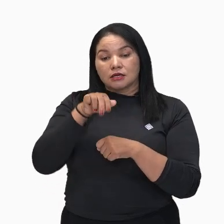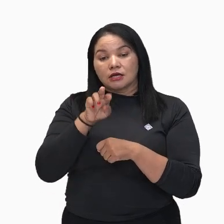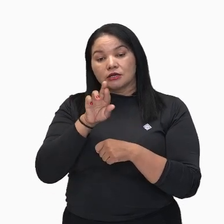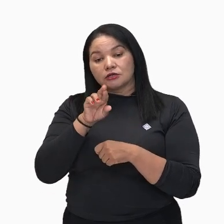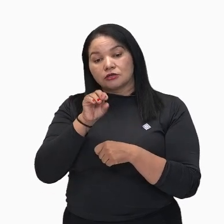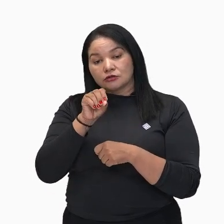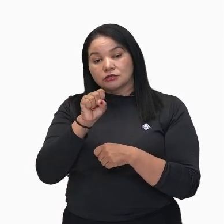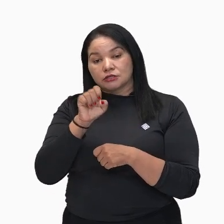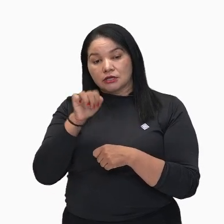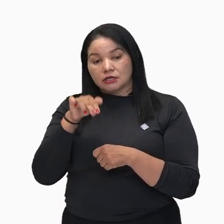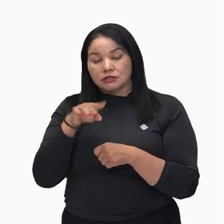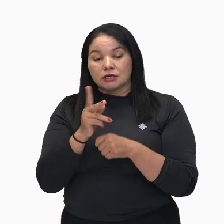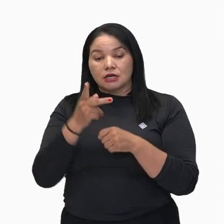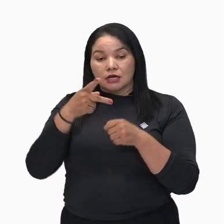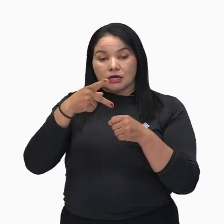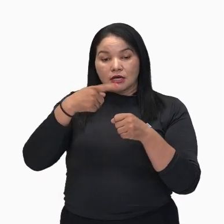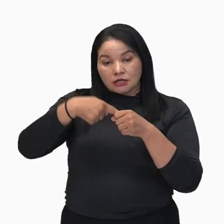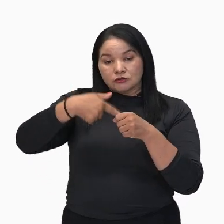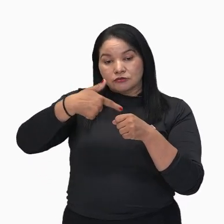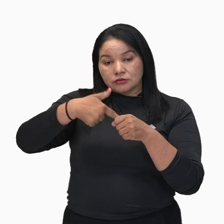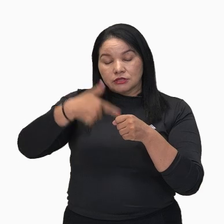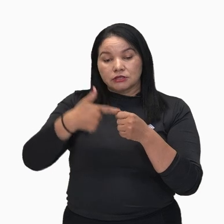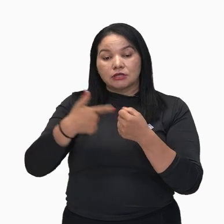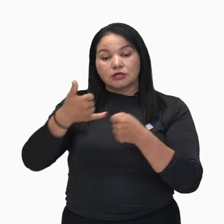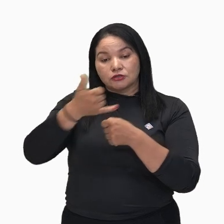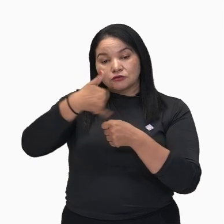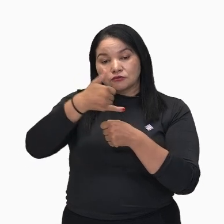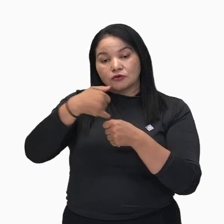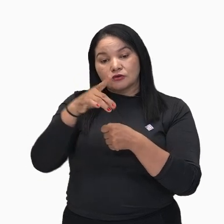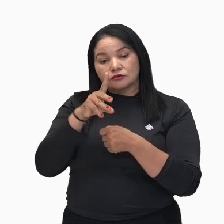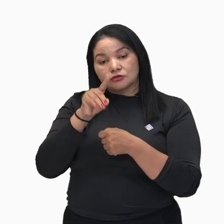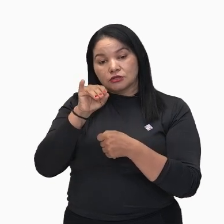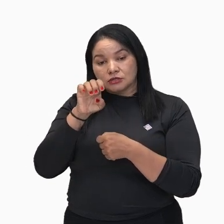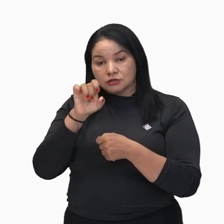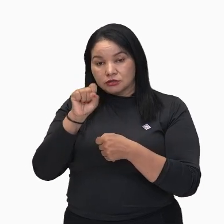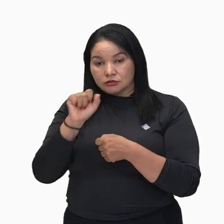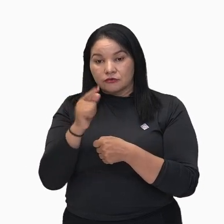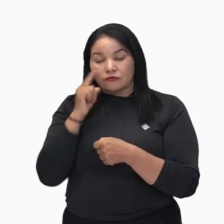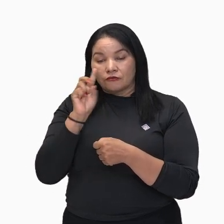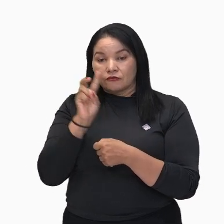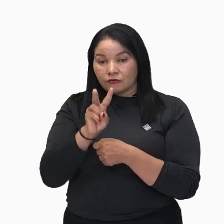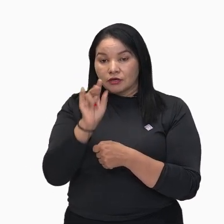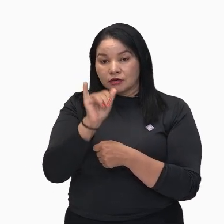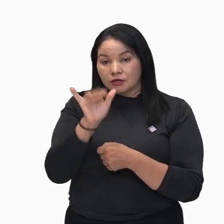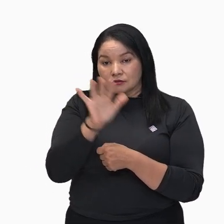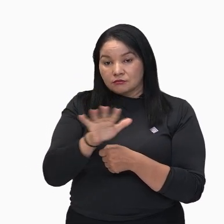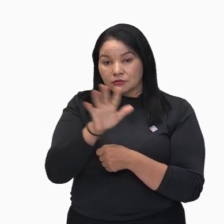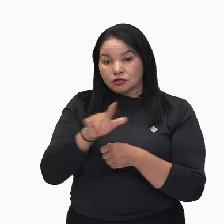gasolina e também o óleo diesel. E aí nessa imagem vocês podem ver um campo de